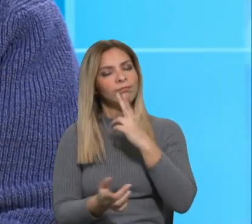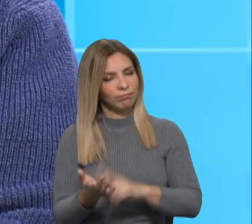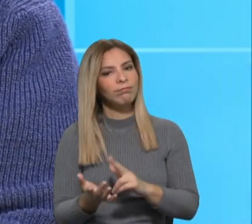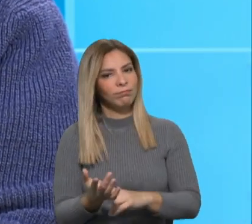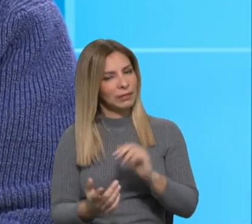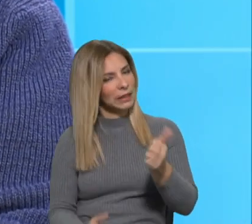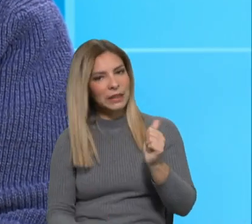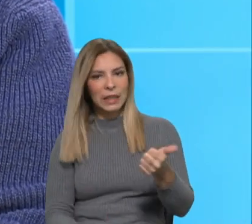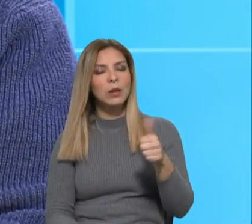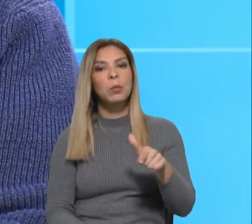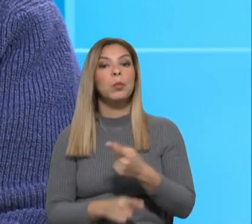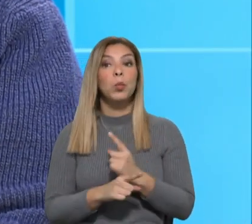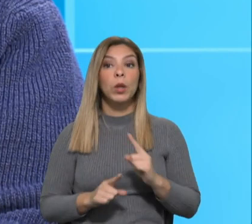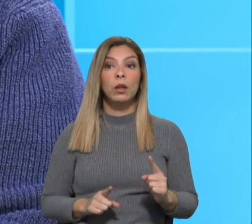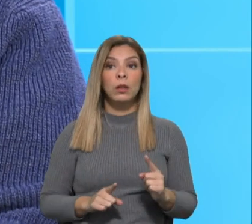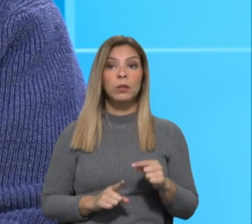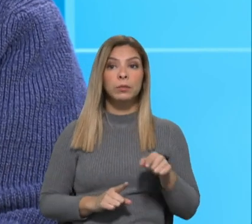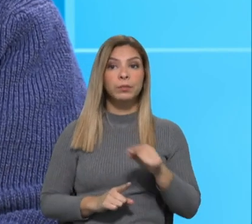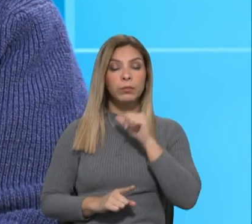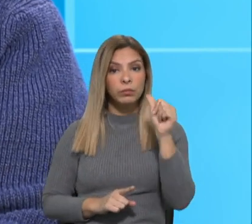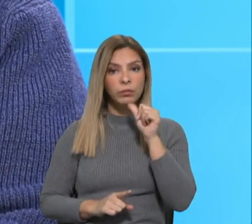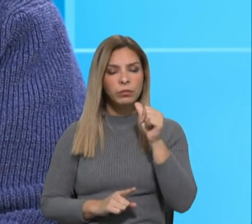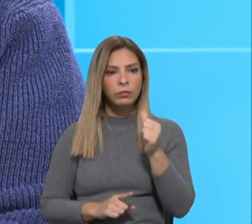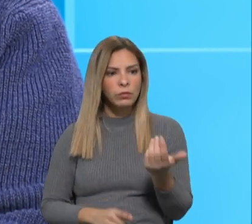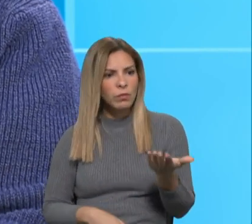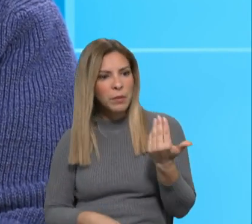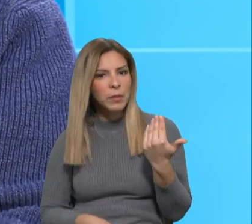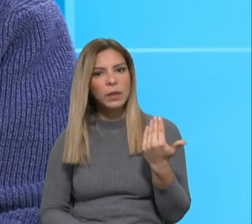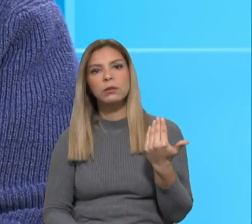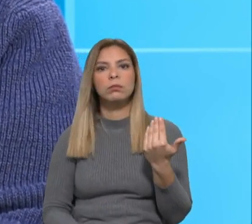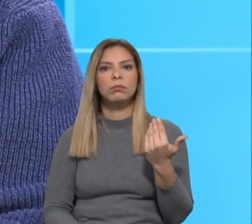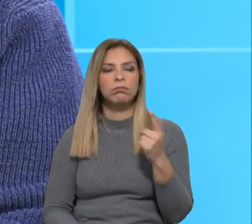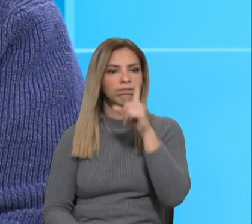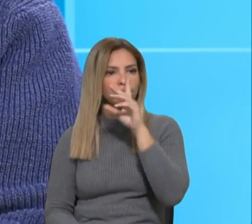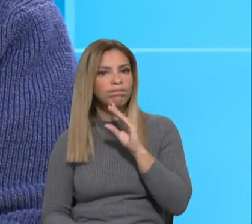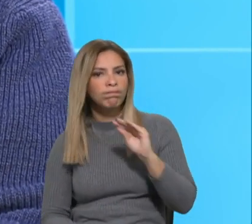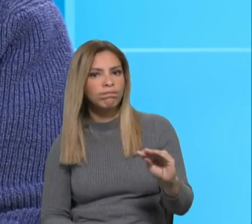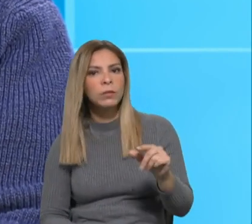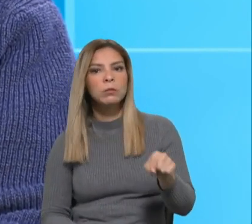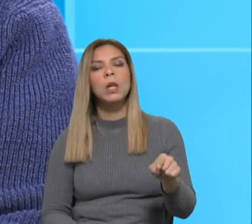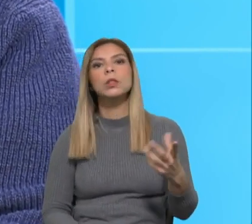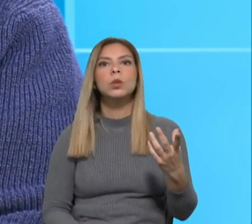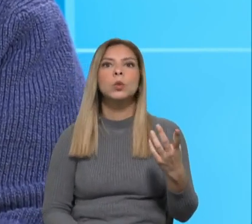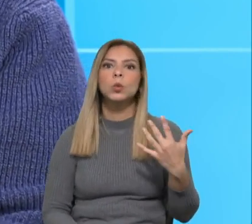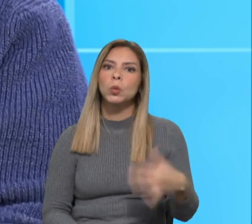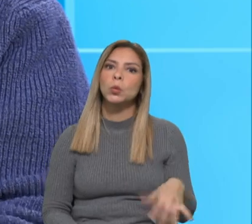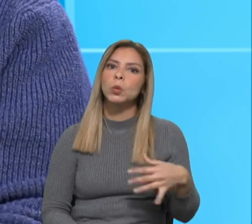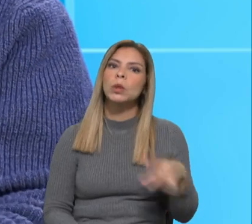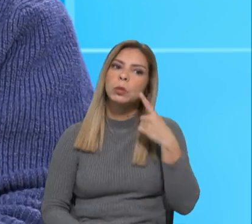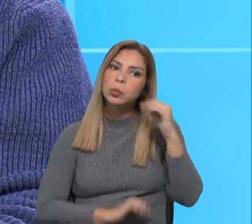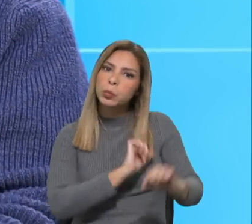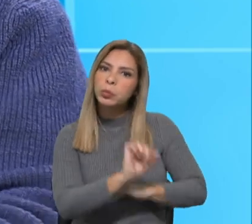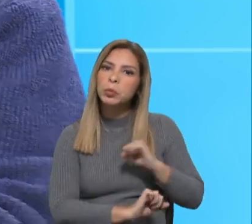Há uma ausência de silêncio no nosso dia-a-dia que já deixa de ser coincidência. Não é? Ou seja,